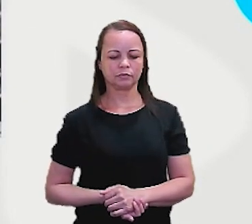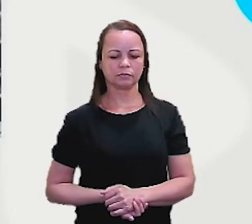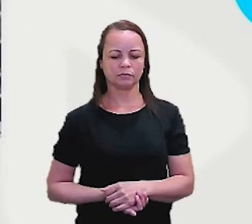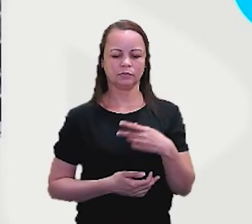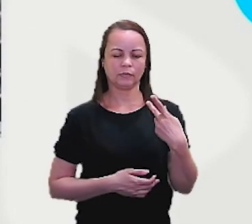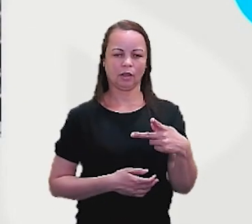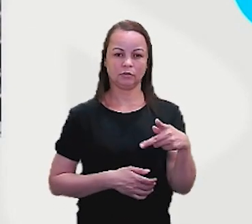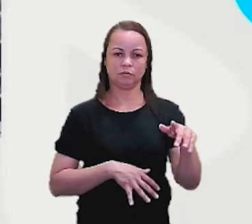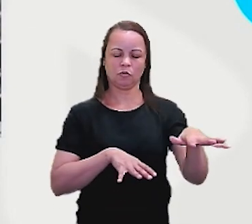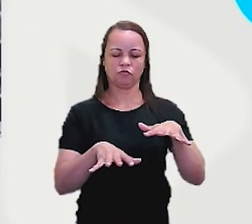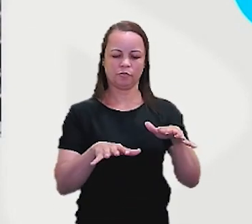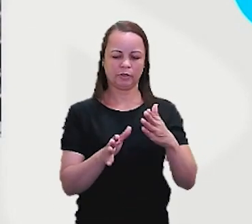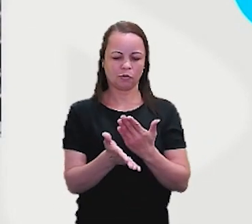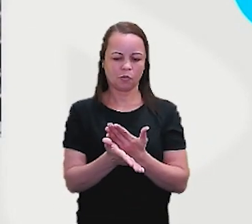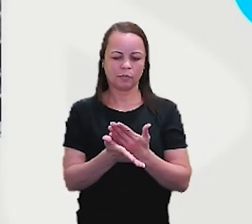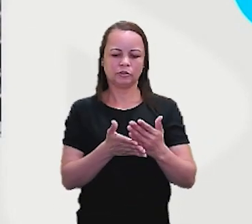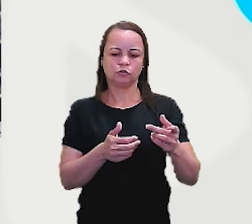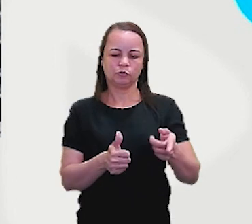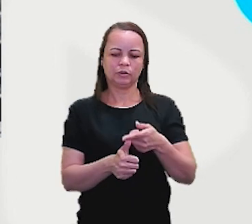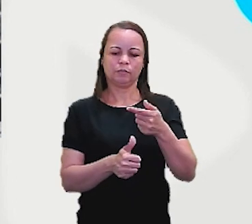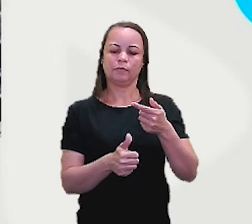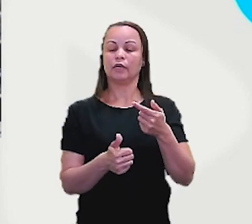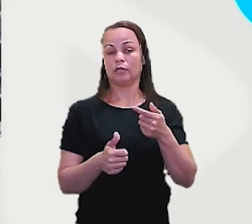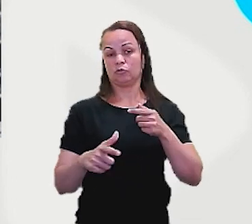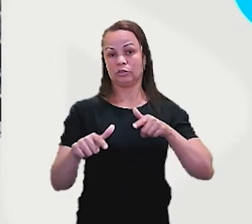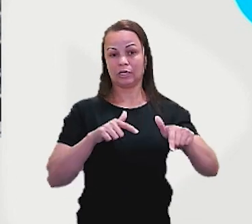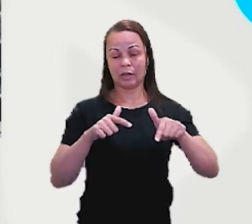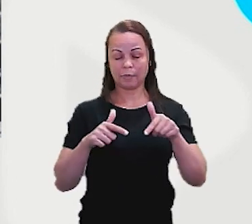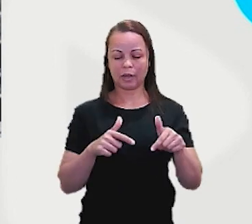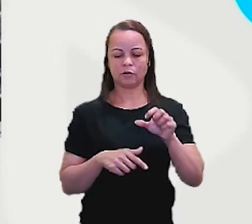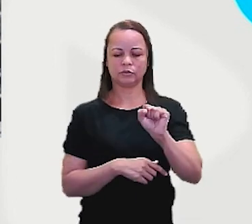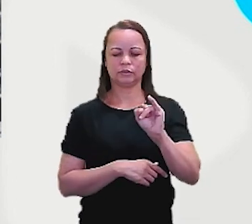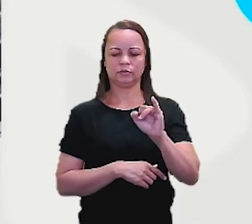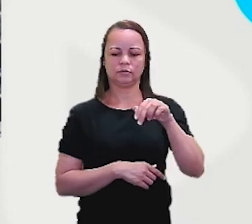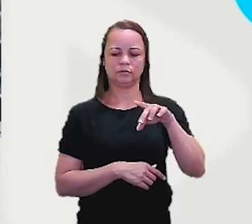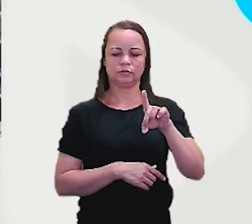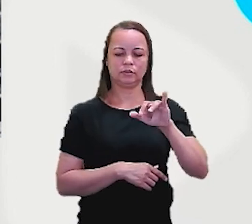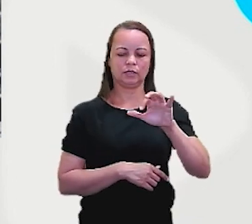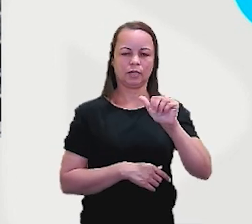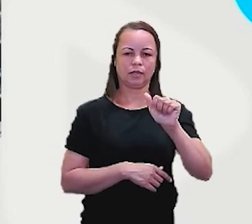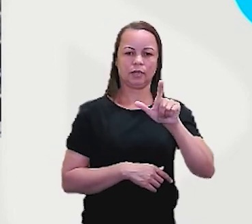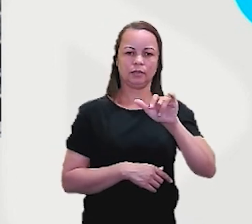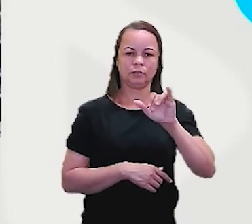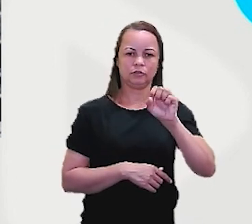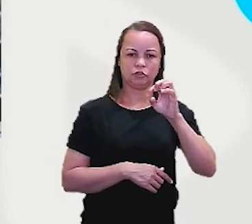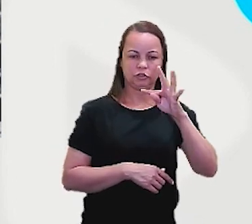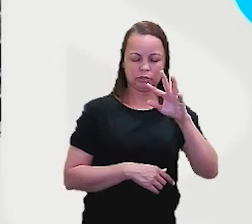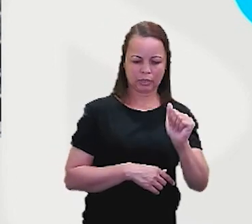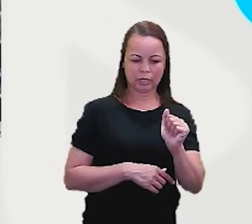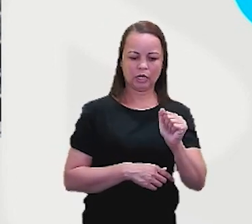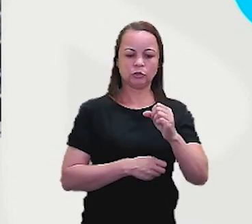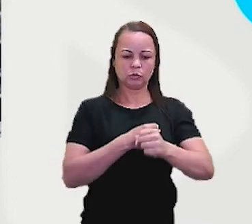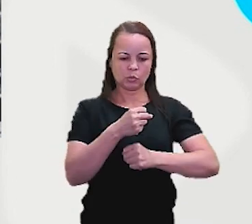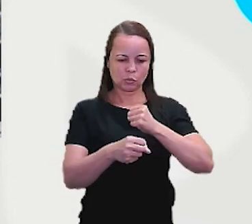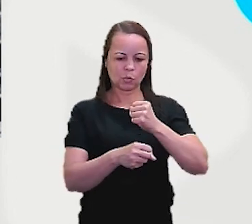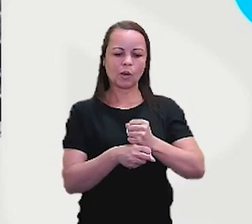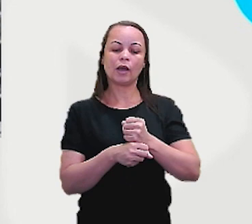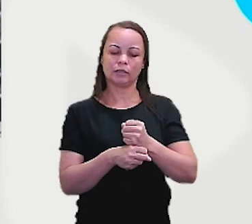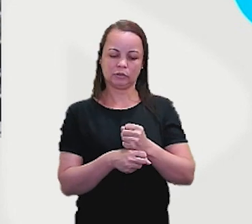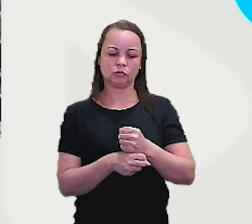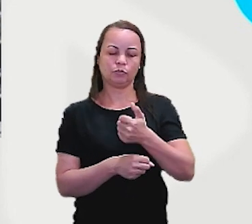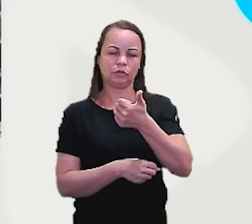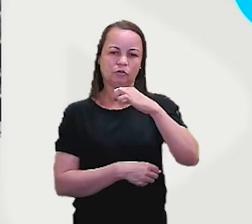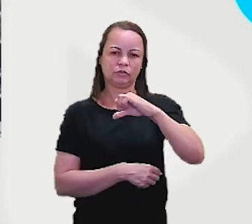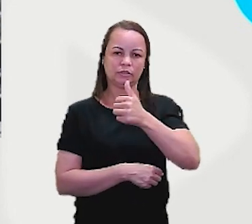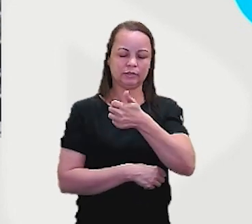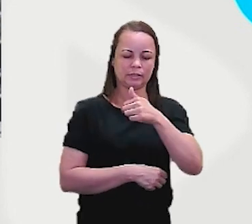Esse movimento deu início às primeiras atividades sindicalistas brasileiras. Ainda em 1917, começa em São Paulo